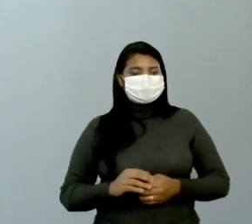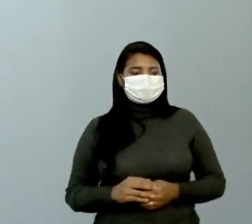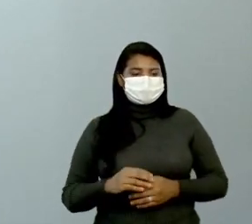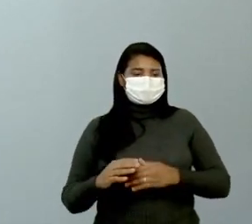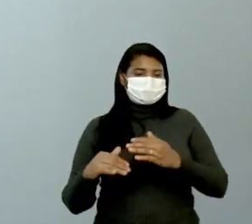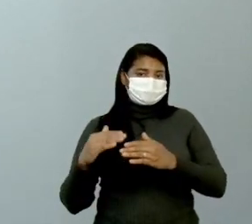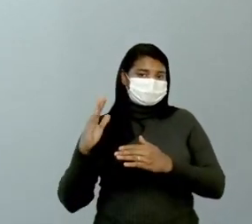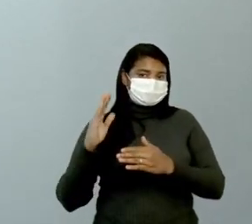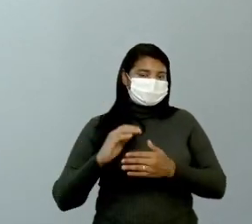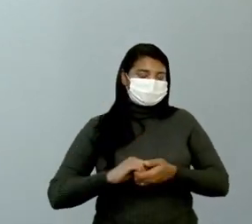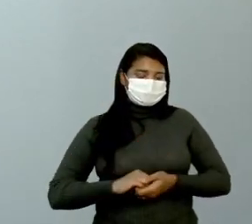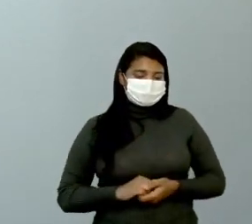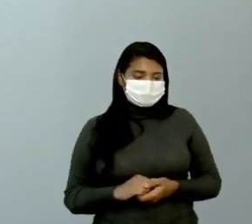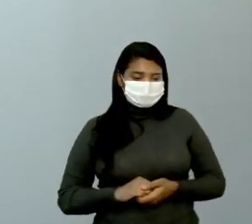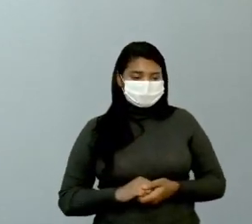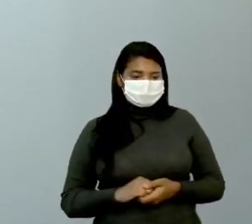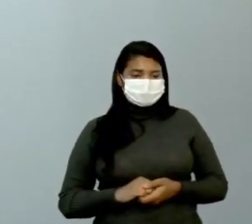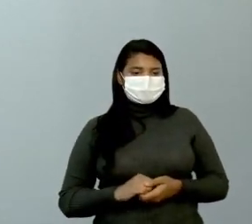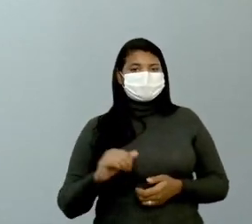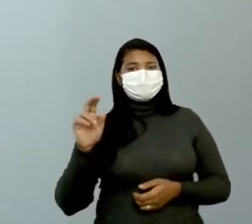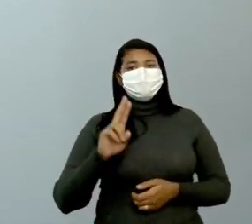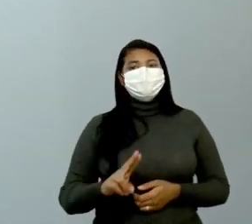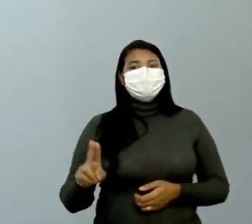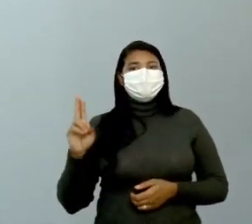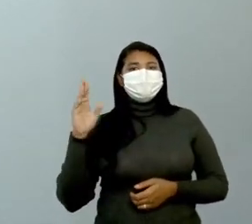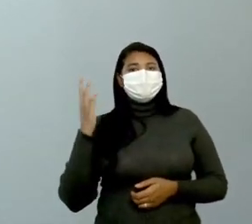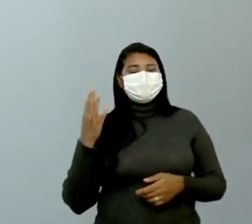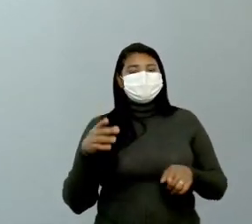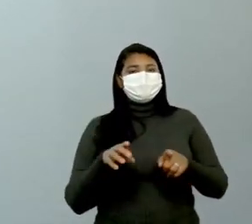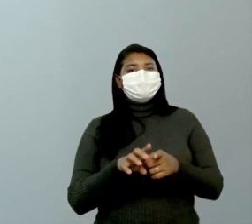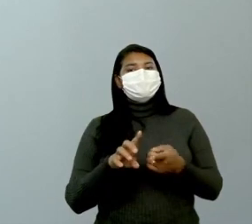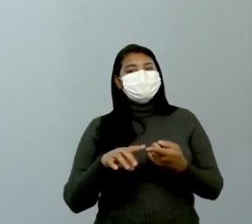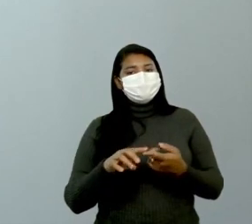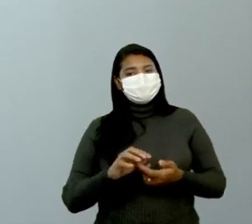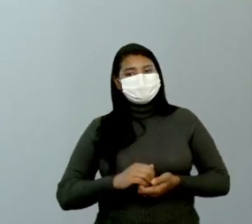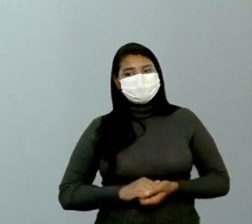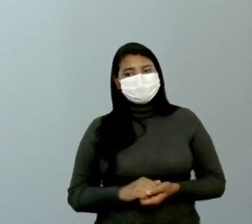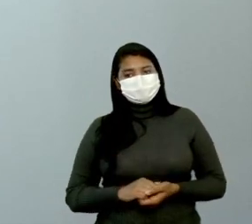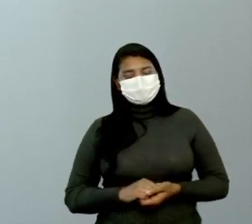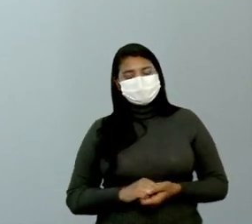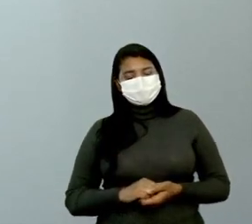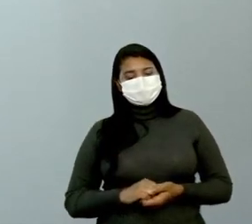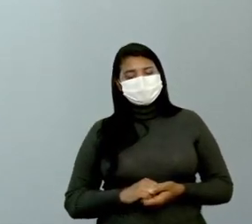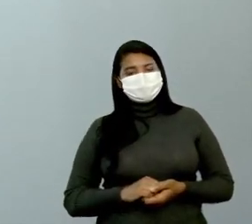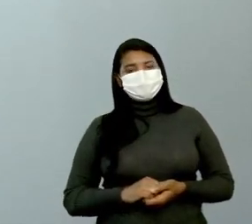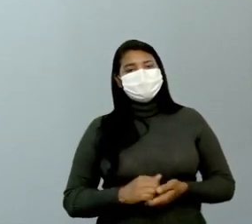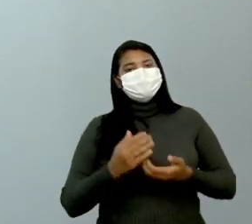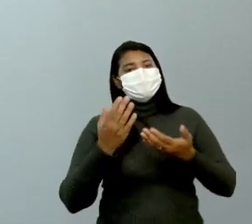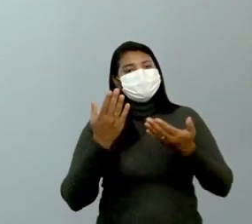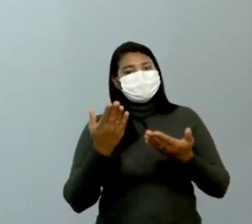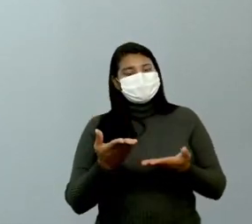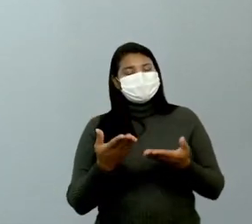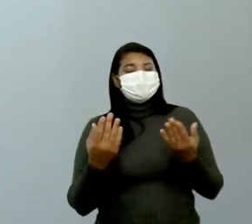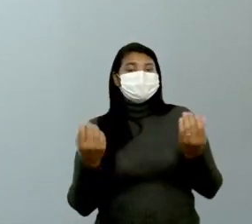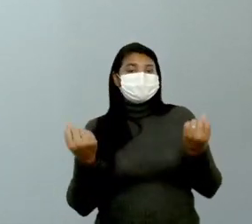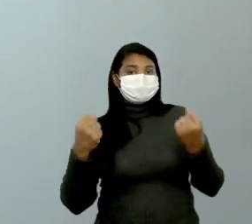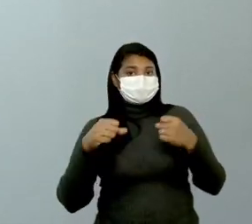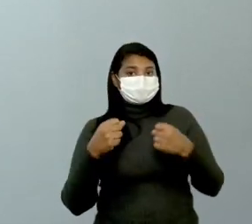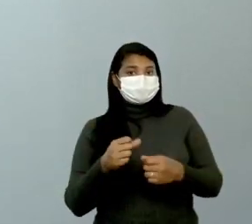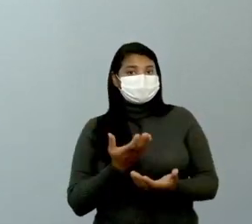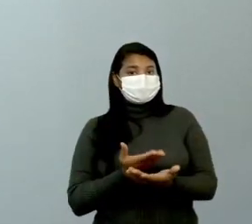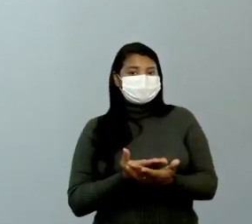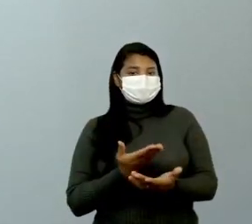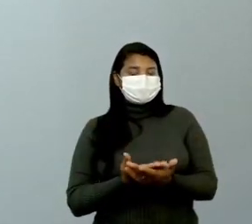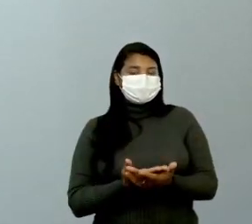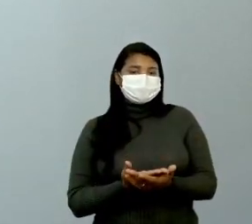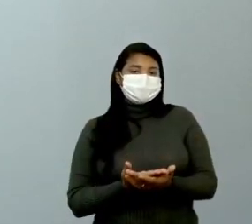procrastinando, ou seja, usando do tempo, procrastinar é usar o tempo que você deveria usar para estudar, você fica